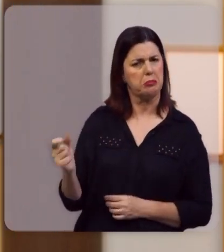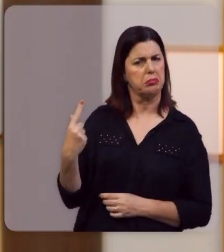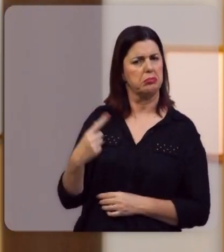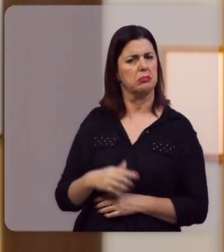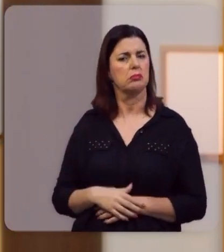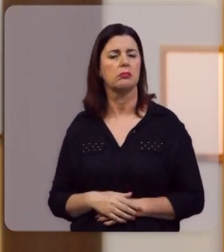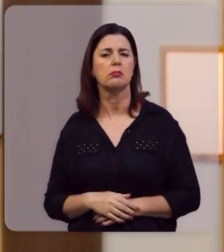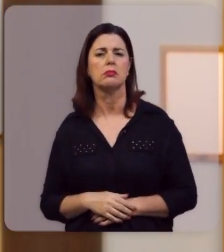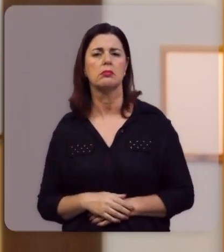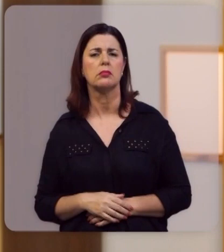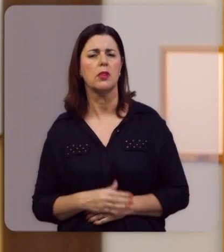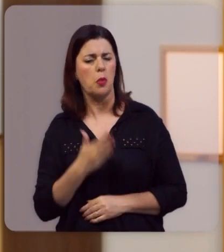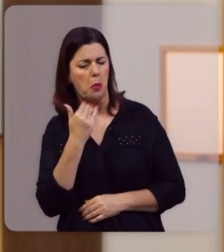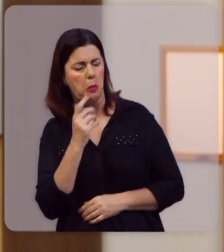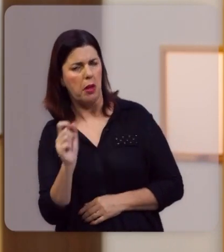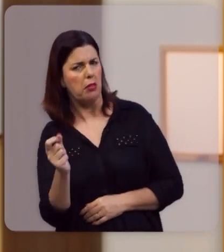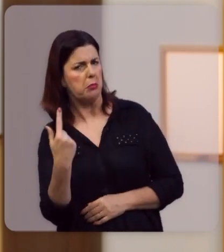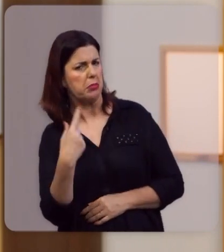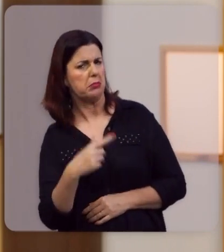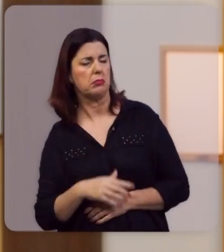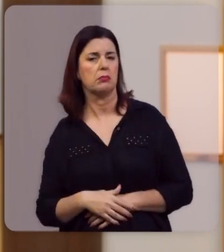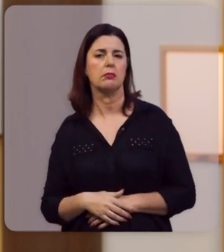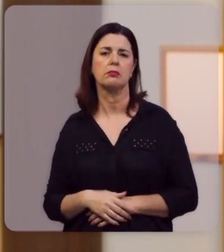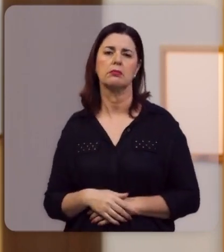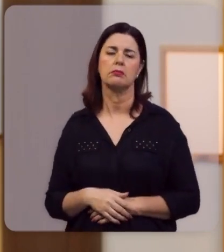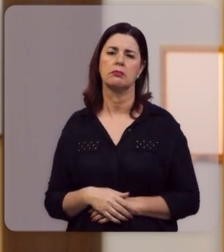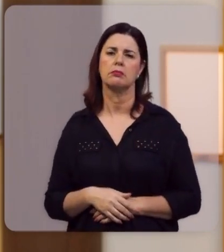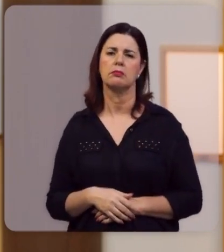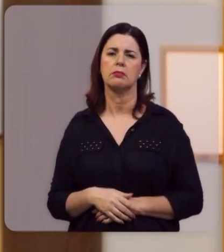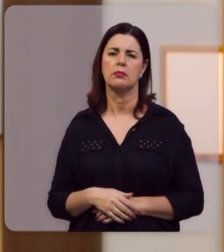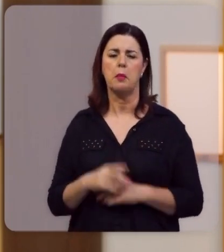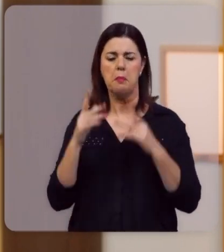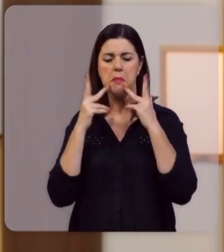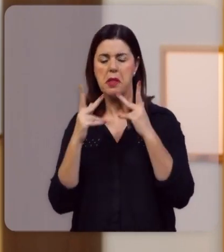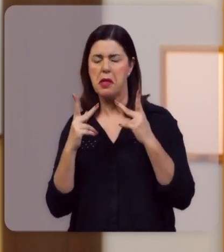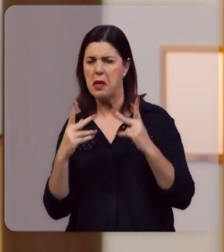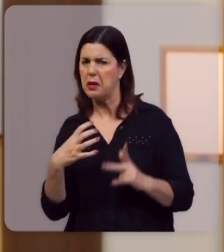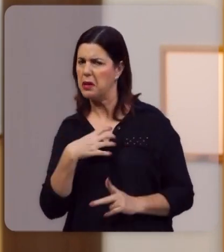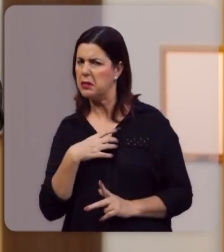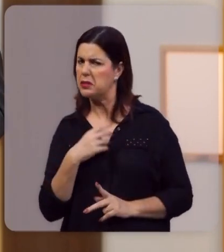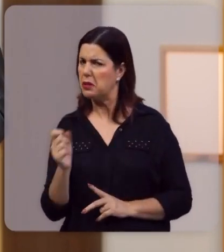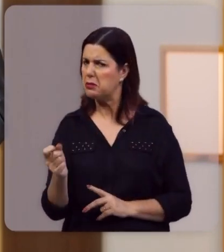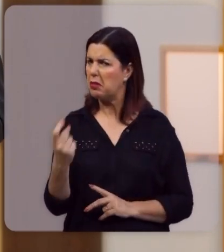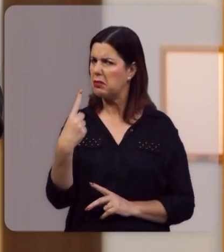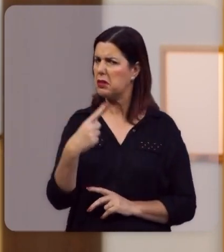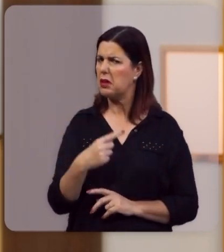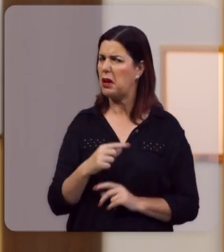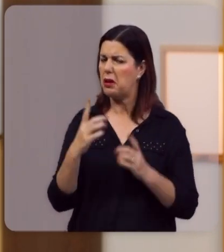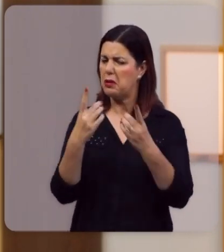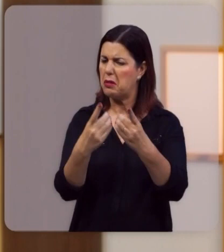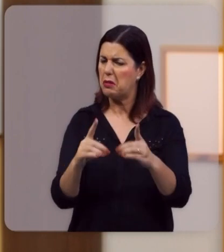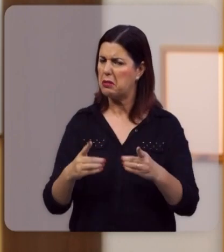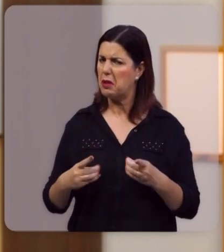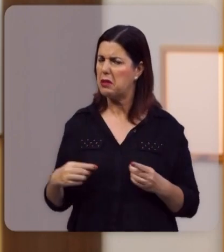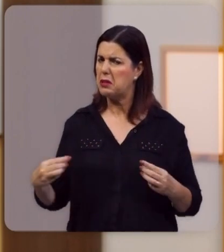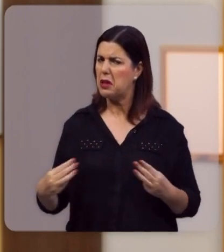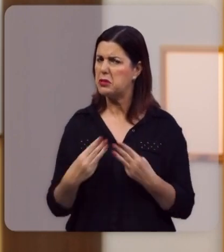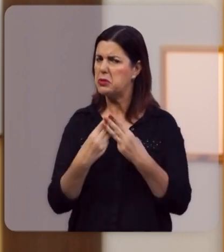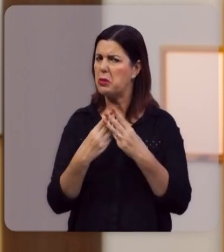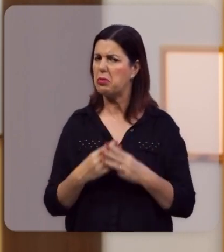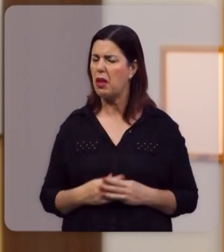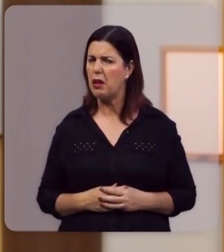estranha, se alimentando de comida estranha, pregando num lugar estranho, deserto da